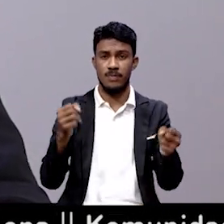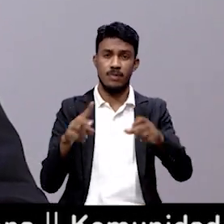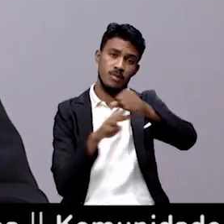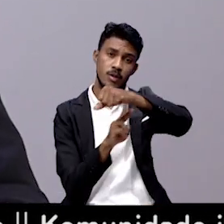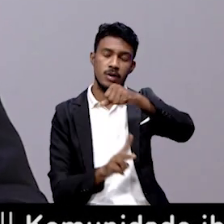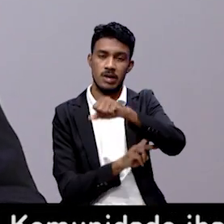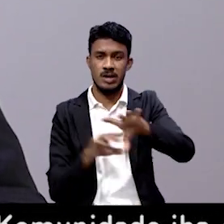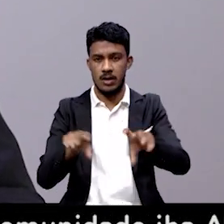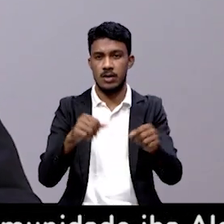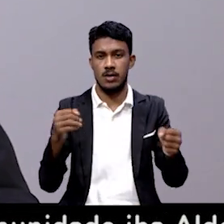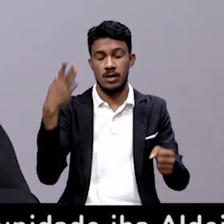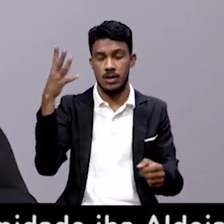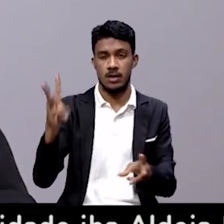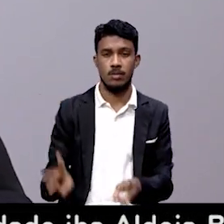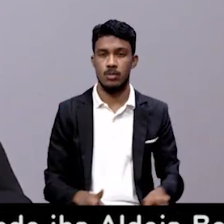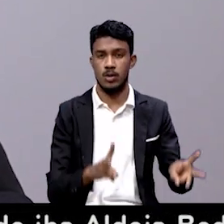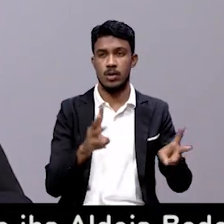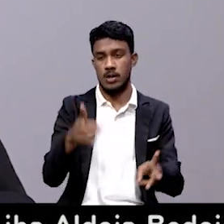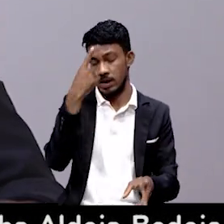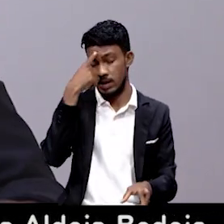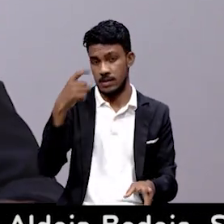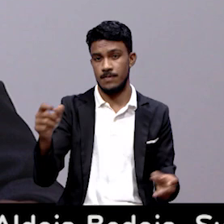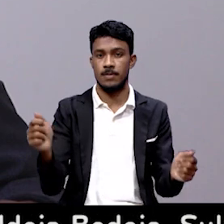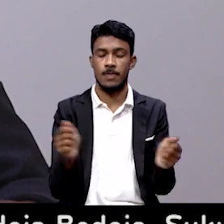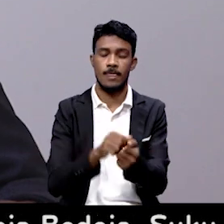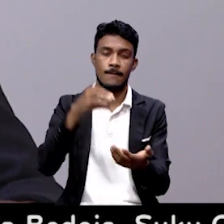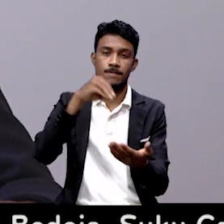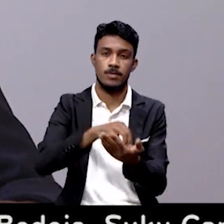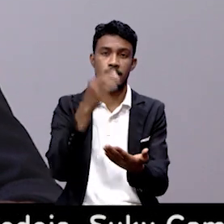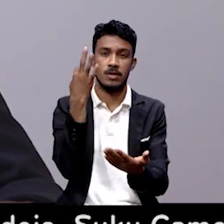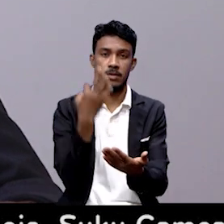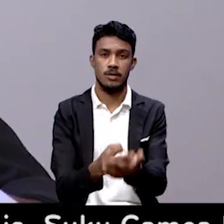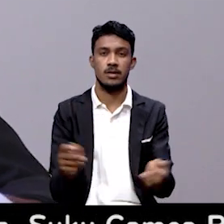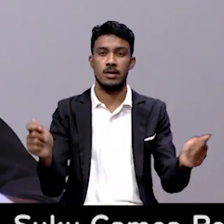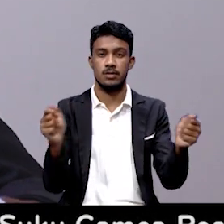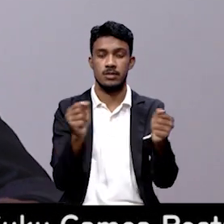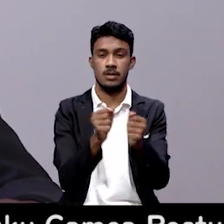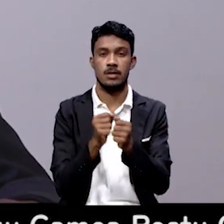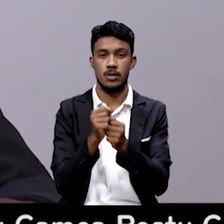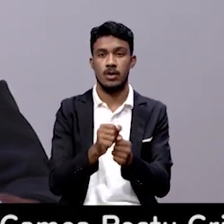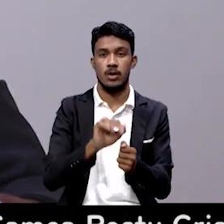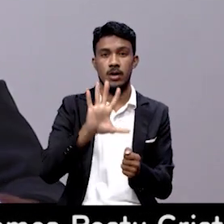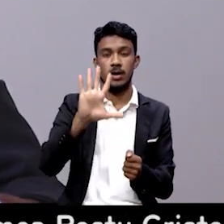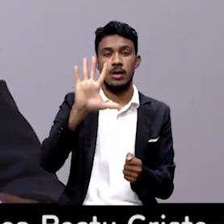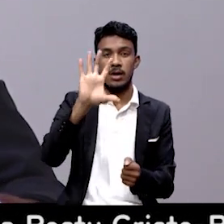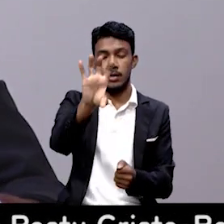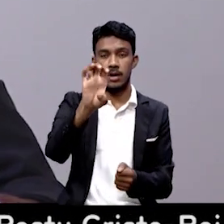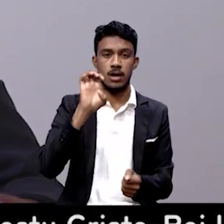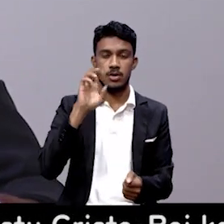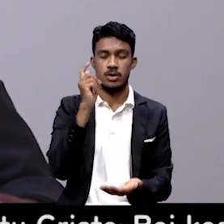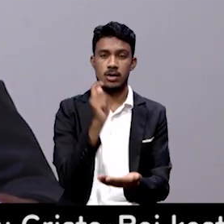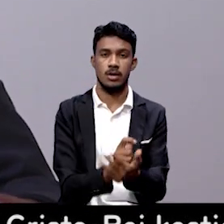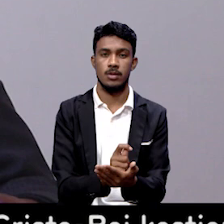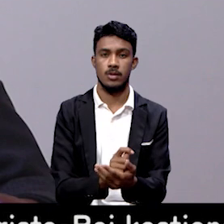da mota, né? Vai downstream ou upstream. E o orçamento por volta de Limaras River. Concrete retaining